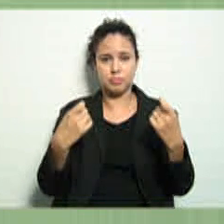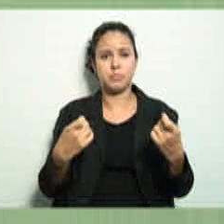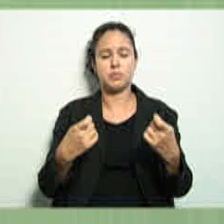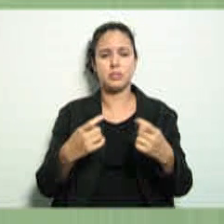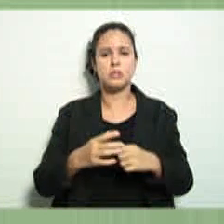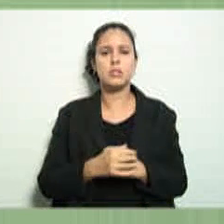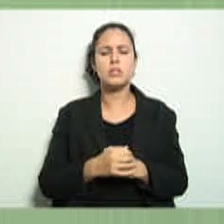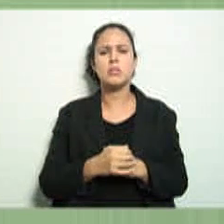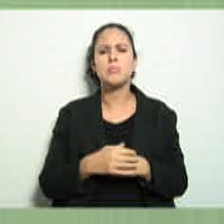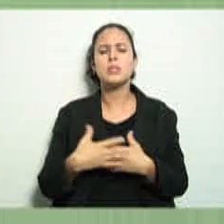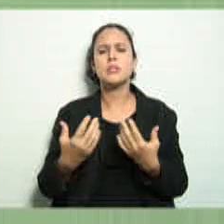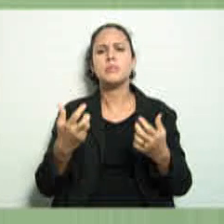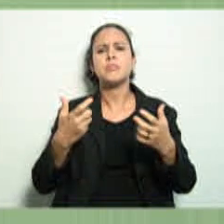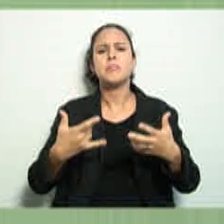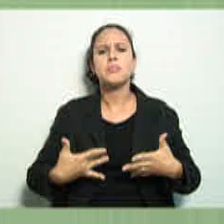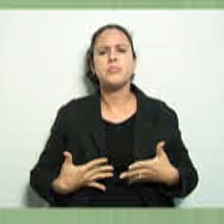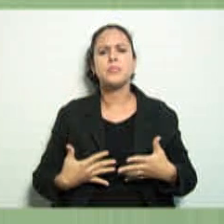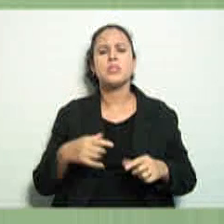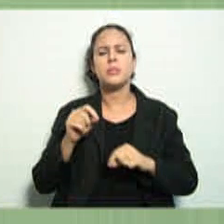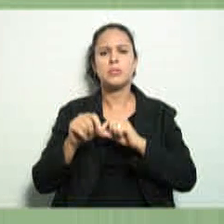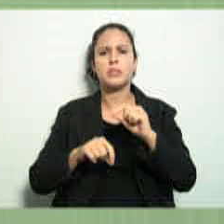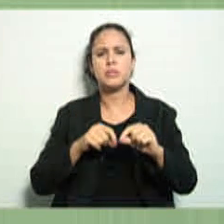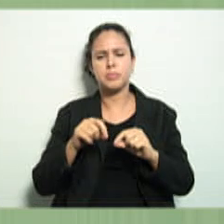O que explica essa situação?